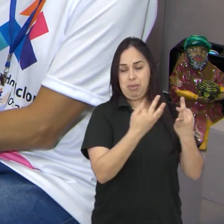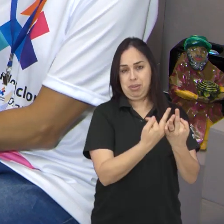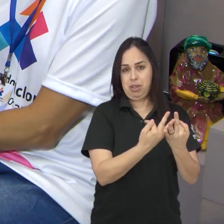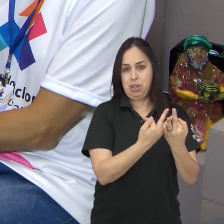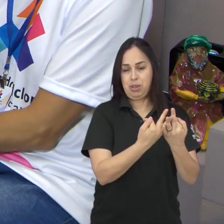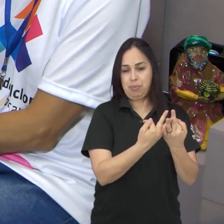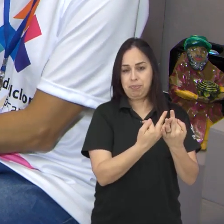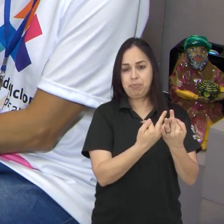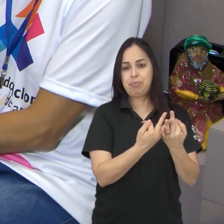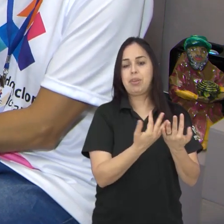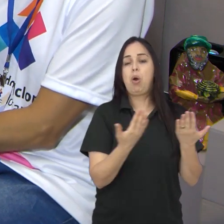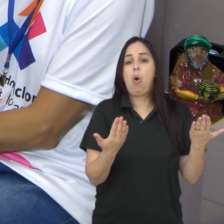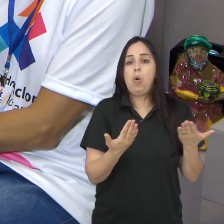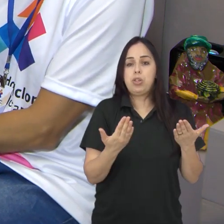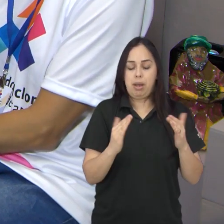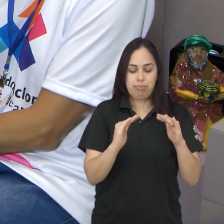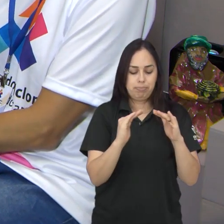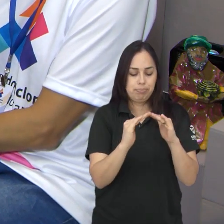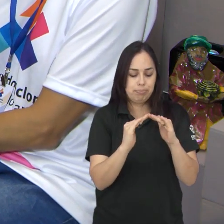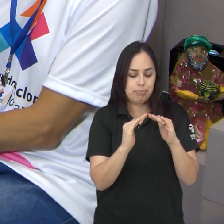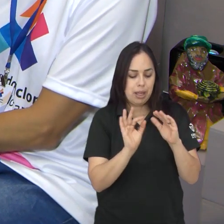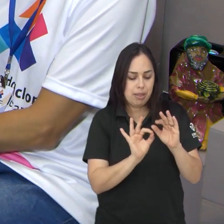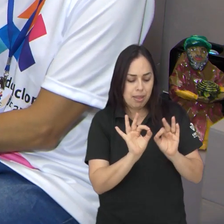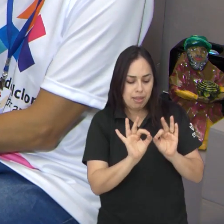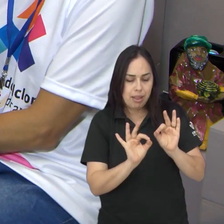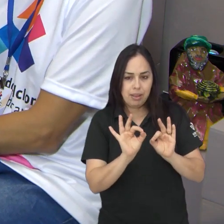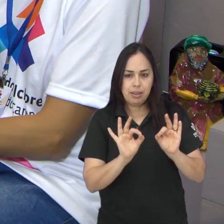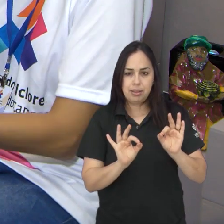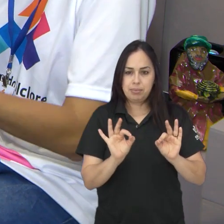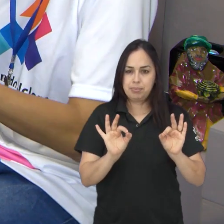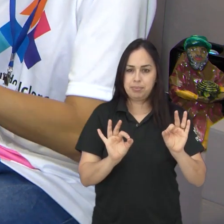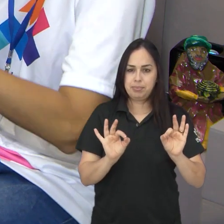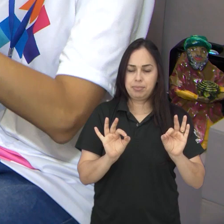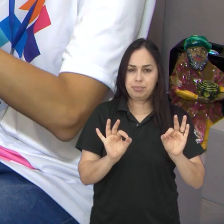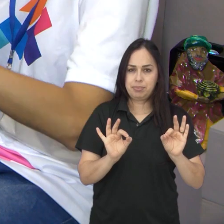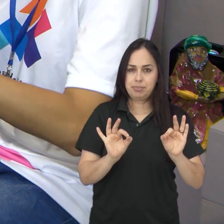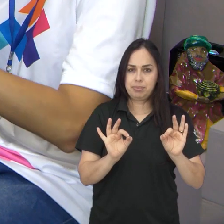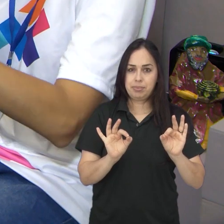E ela levou para a família e hoje em dia ela monta